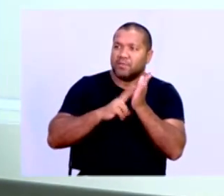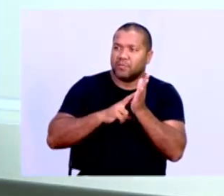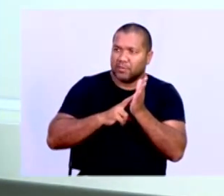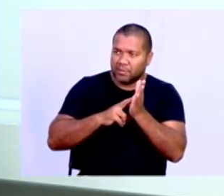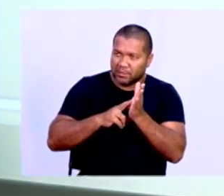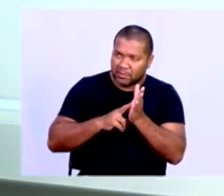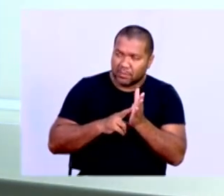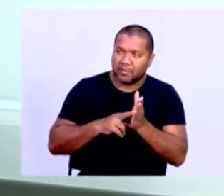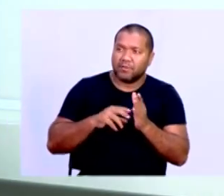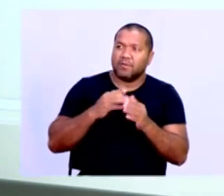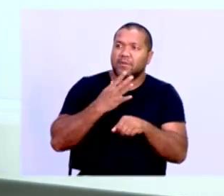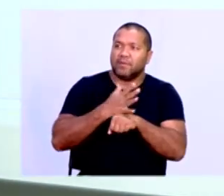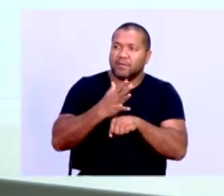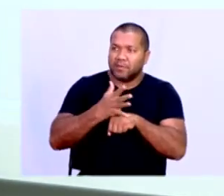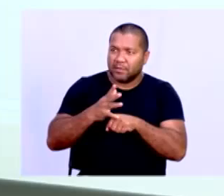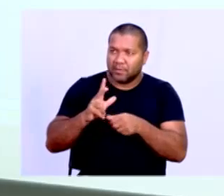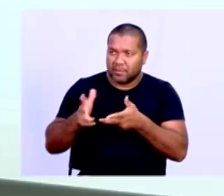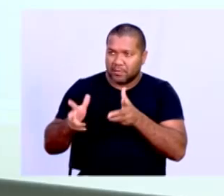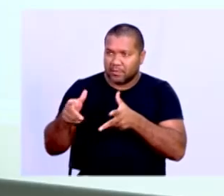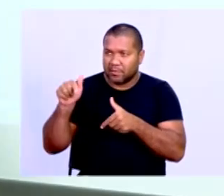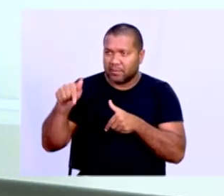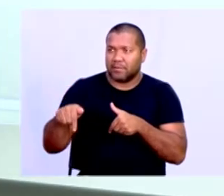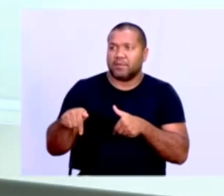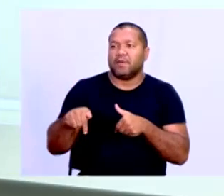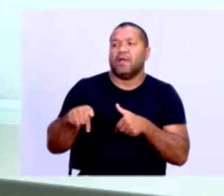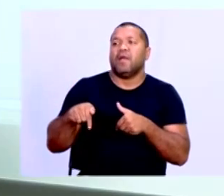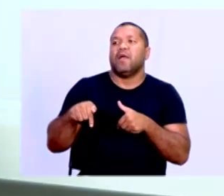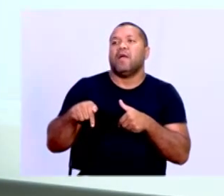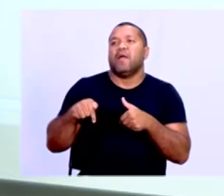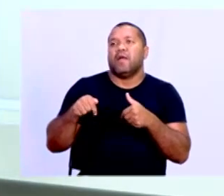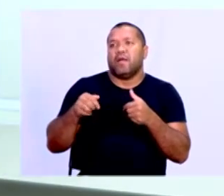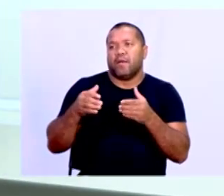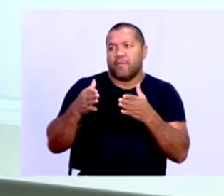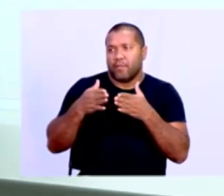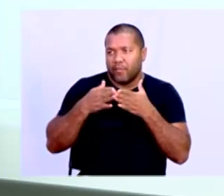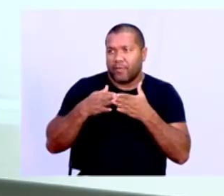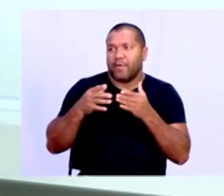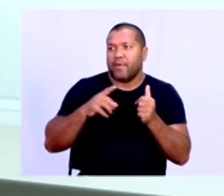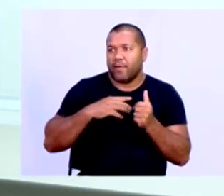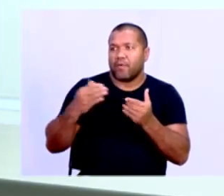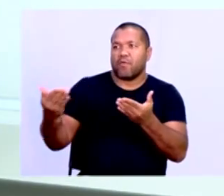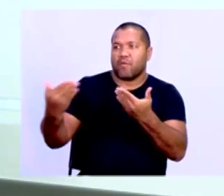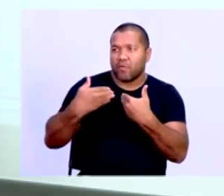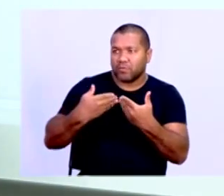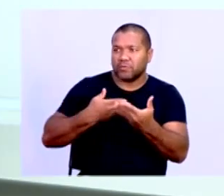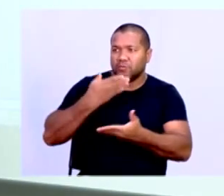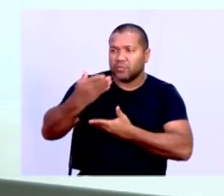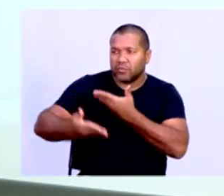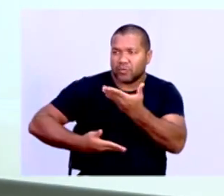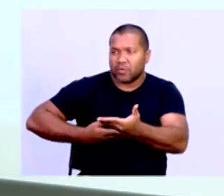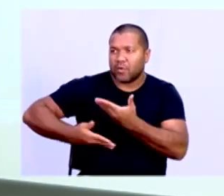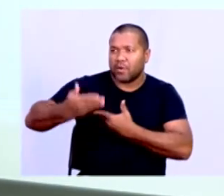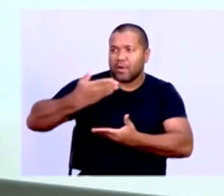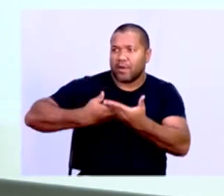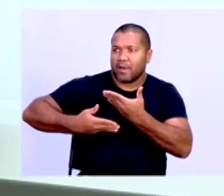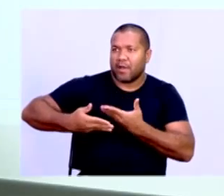as respostas no nosso chat. Peço que continuem participando, continuem